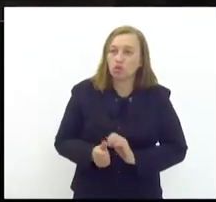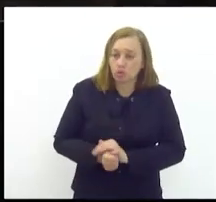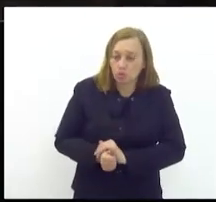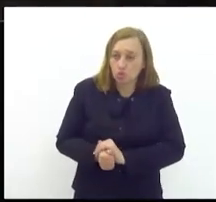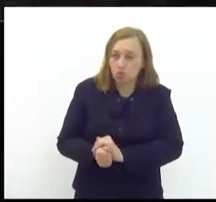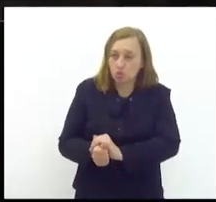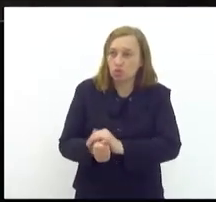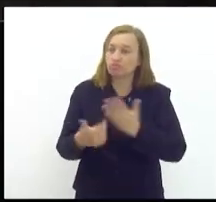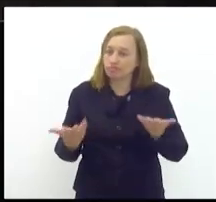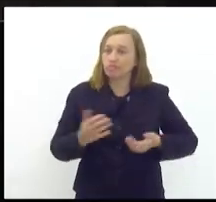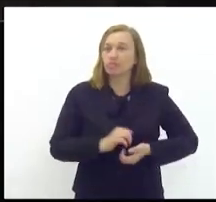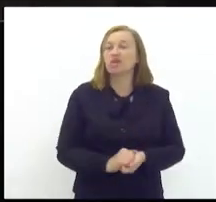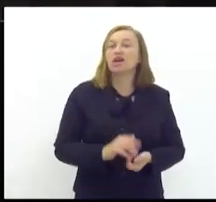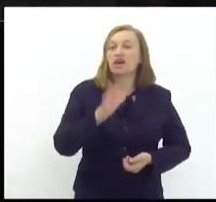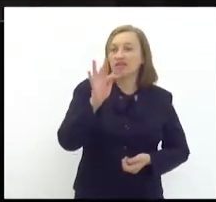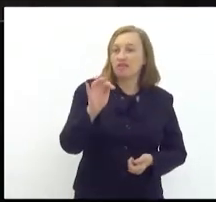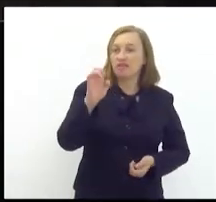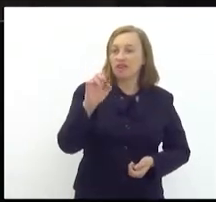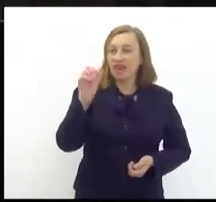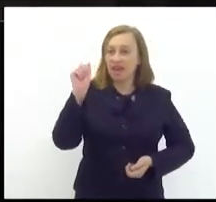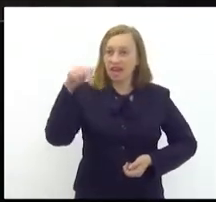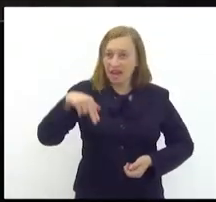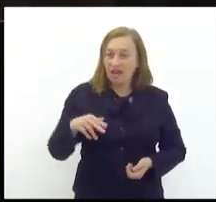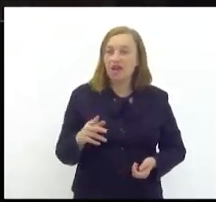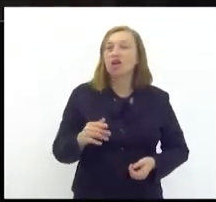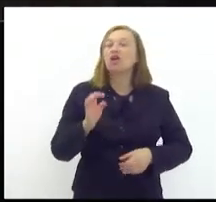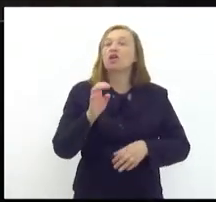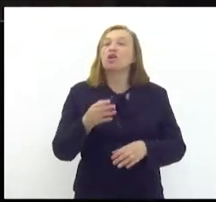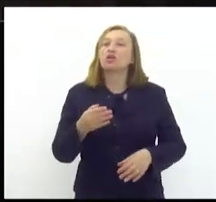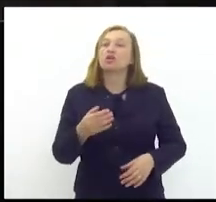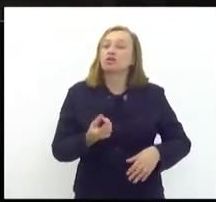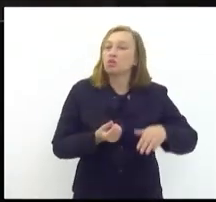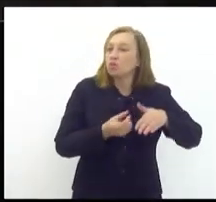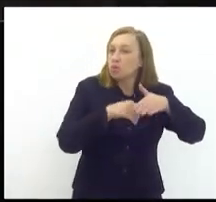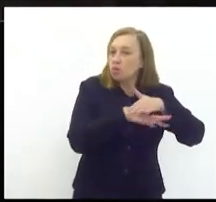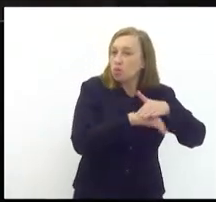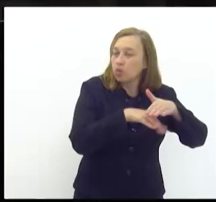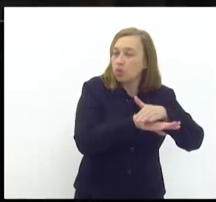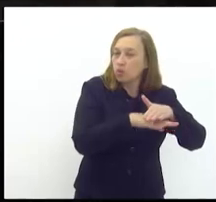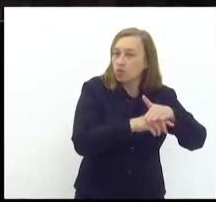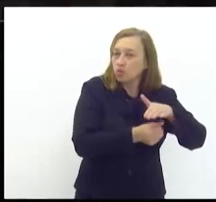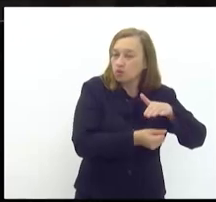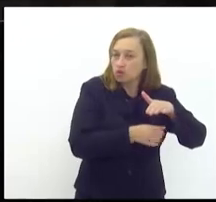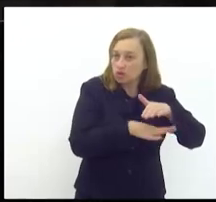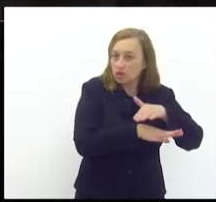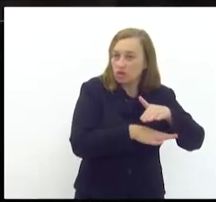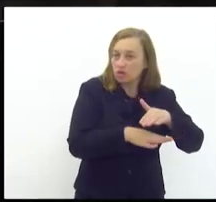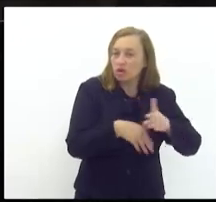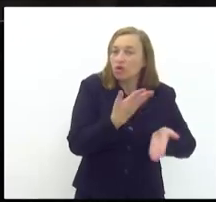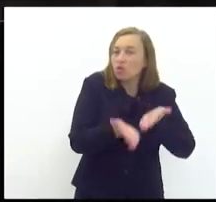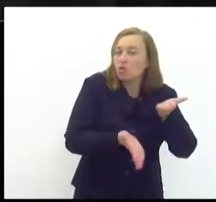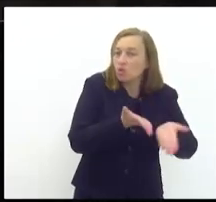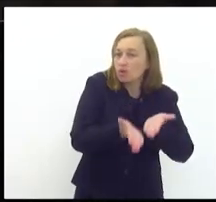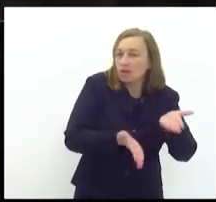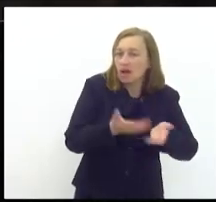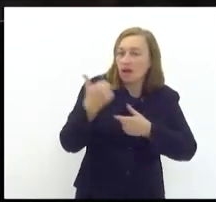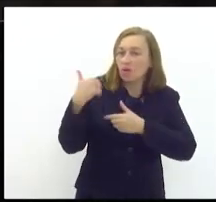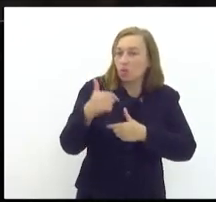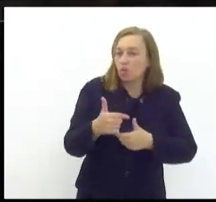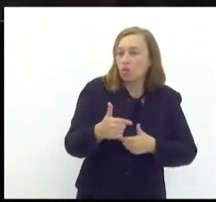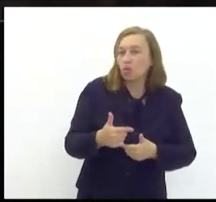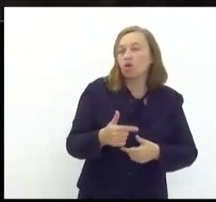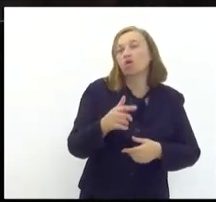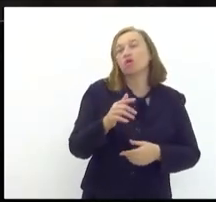marcha lenta o fecan que é o fundo Estadual de conservação ambiental e desenvolvimento urbano acumula